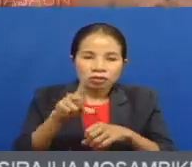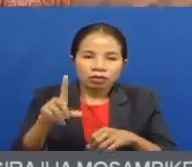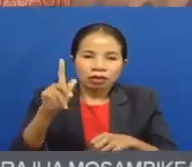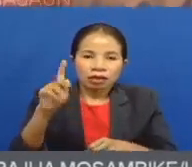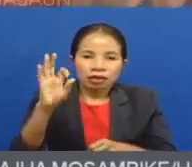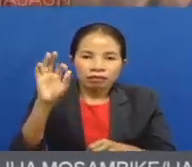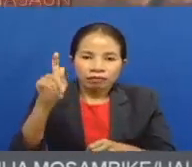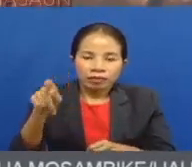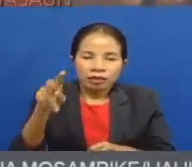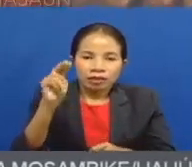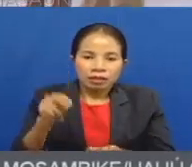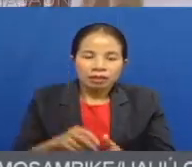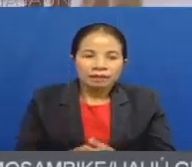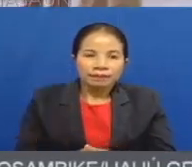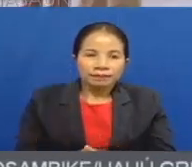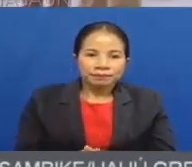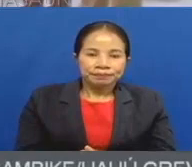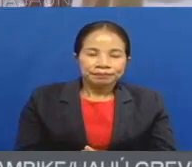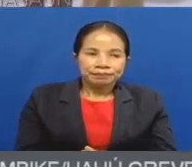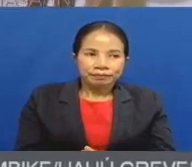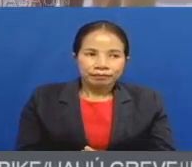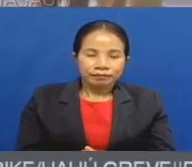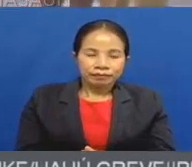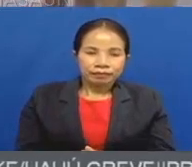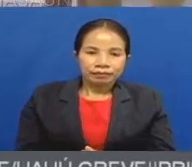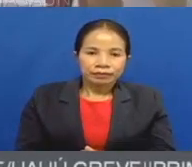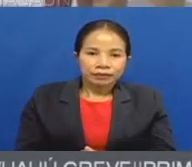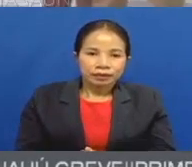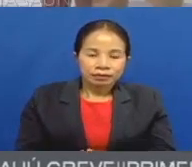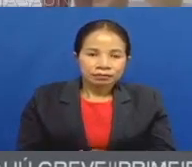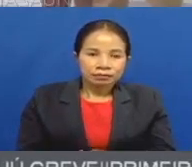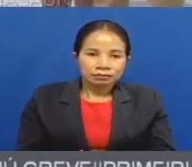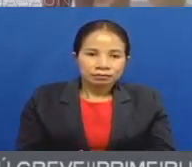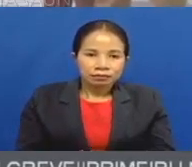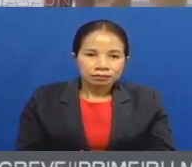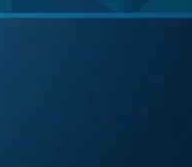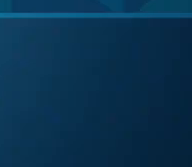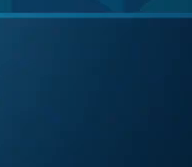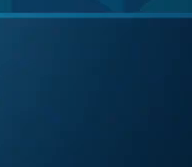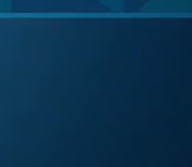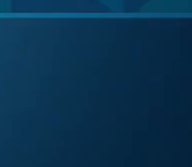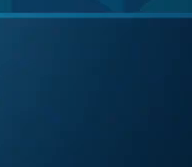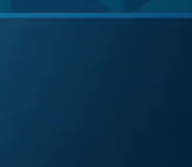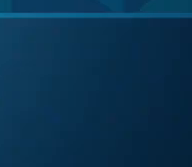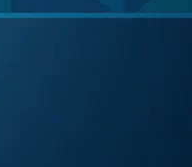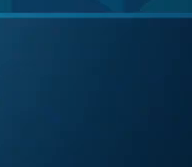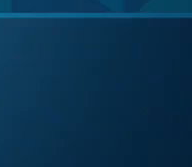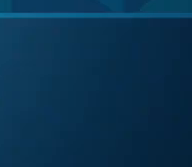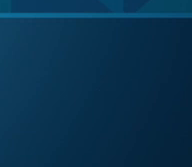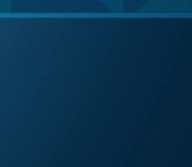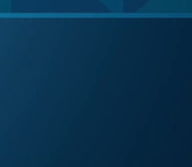Função Pública. Ernestina Gui, Nolandino Pacheco, para RTTL. Atu